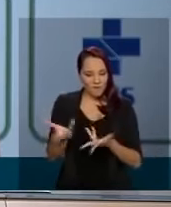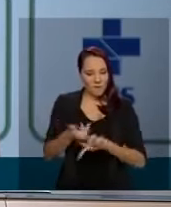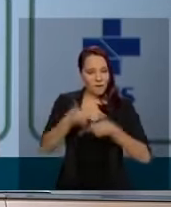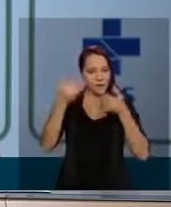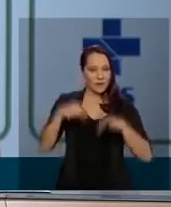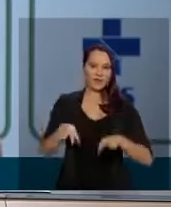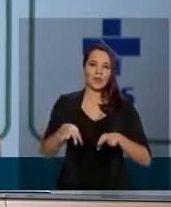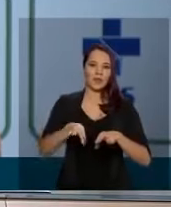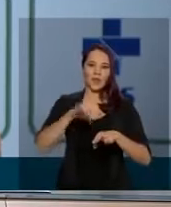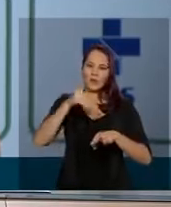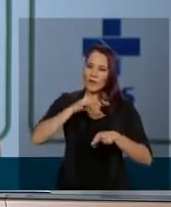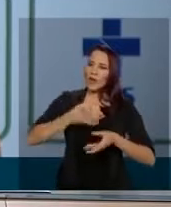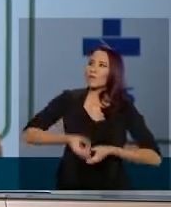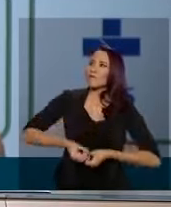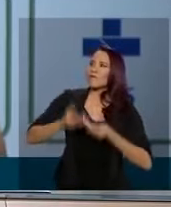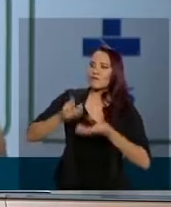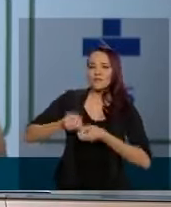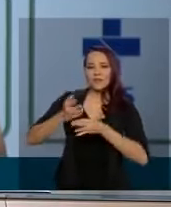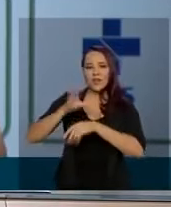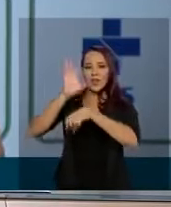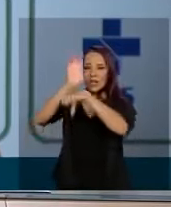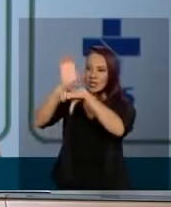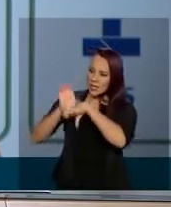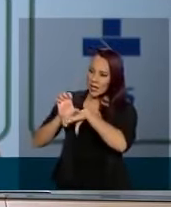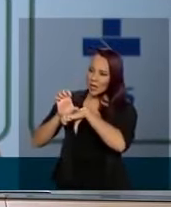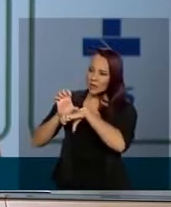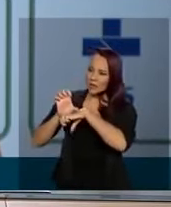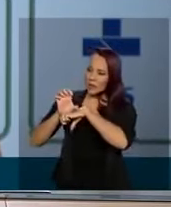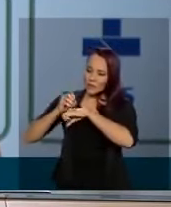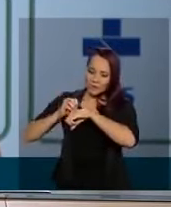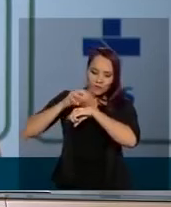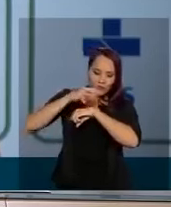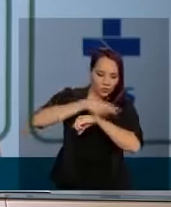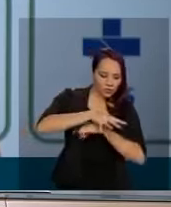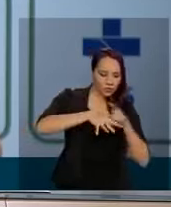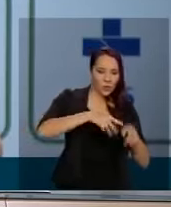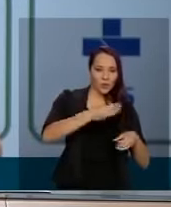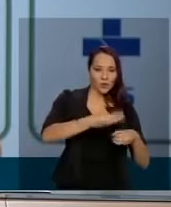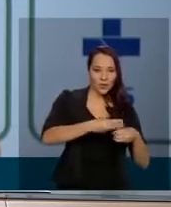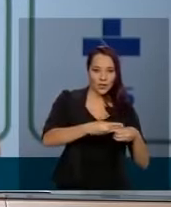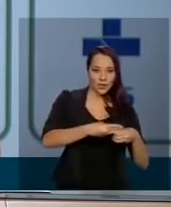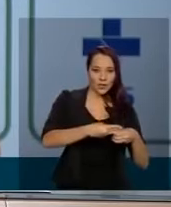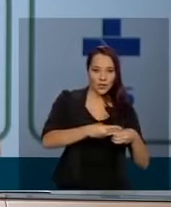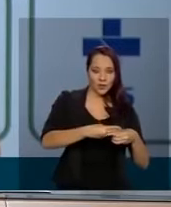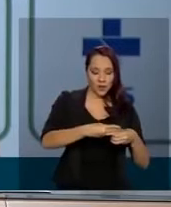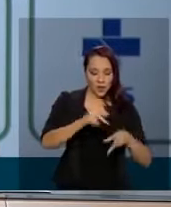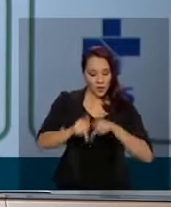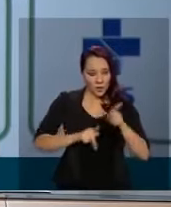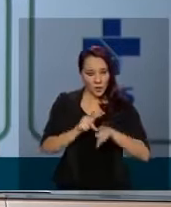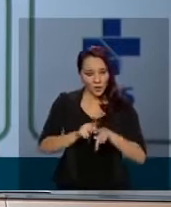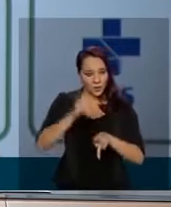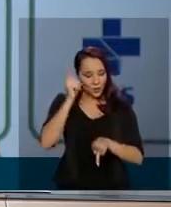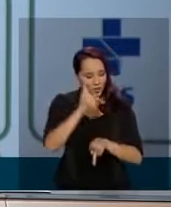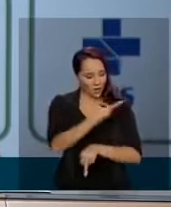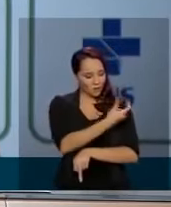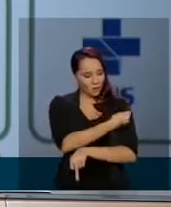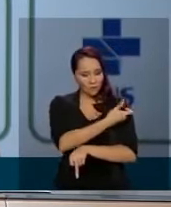os estados distribuirão para os municípios e a população será